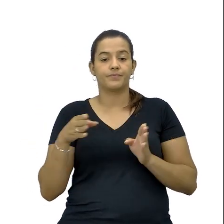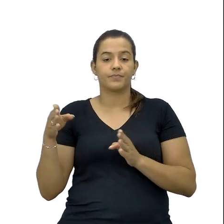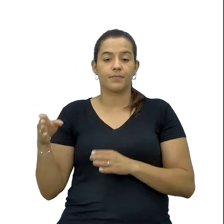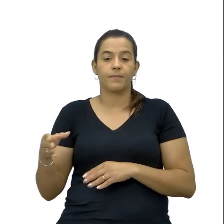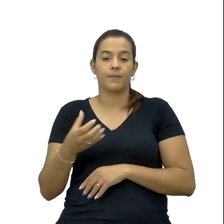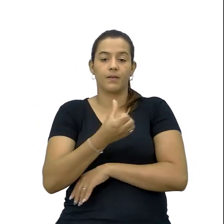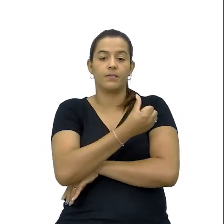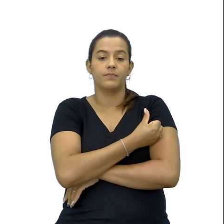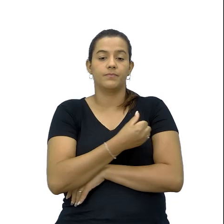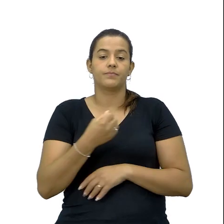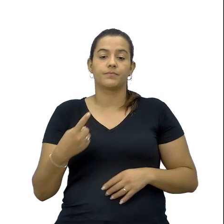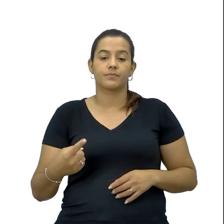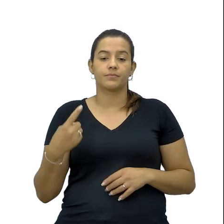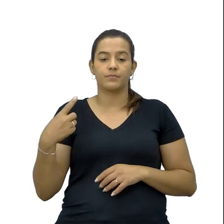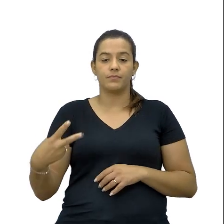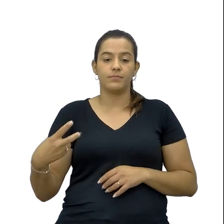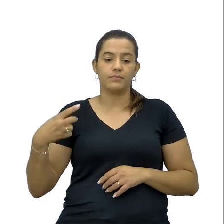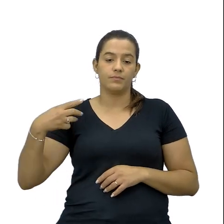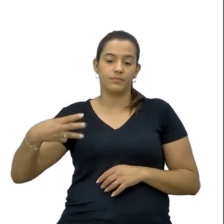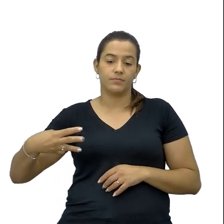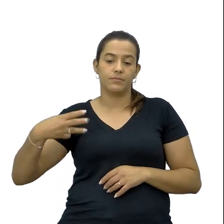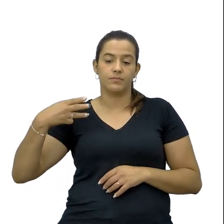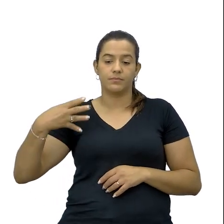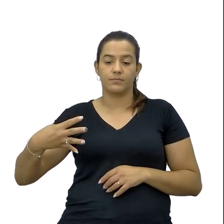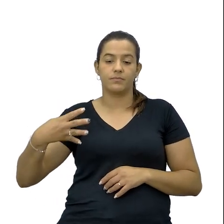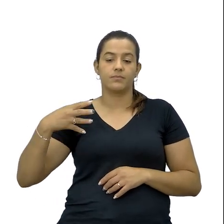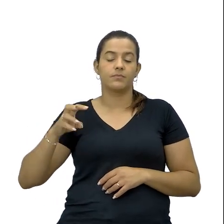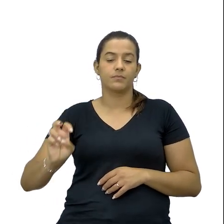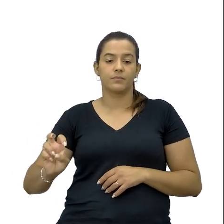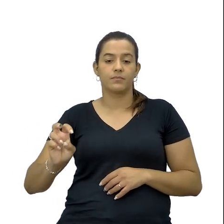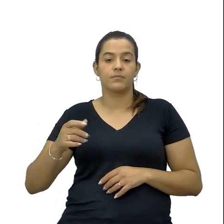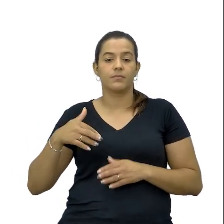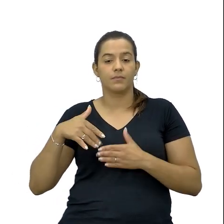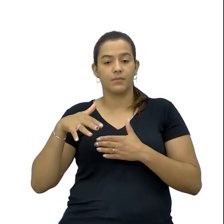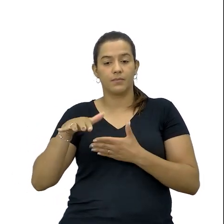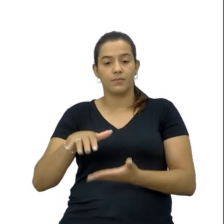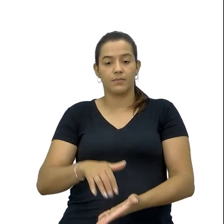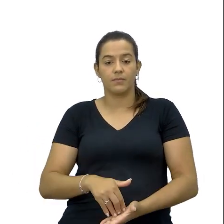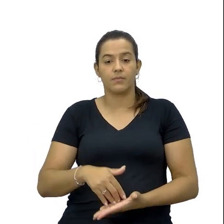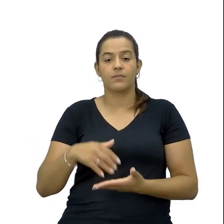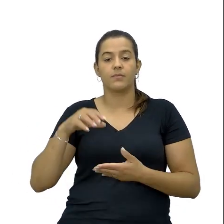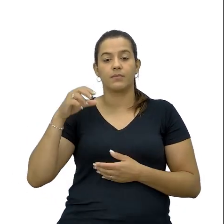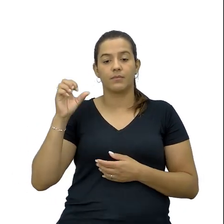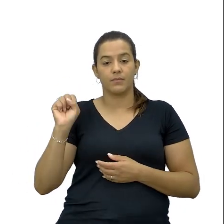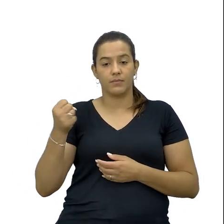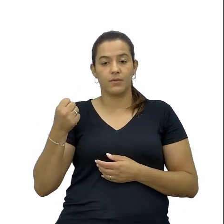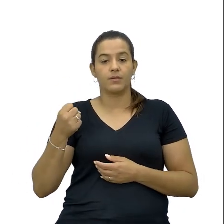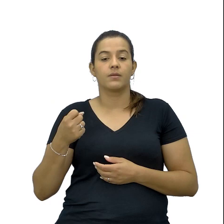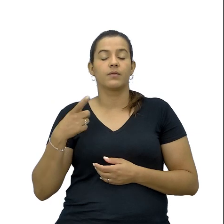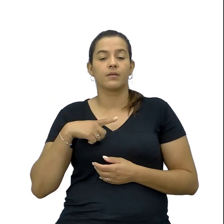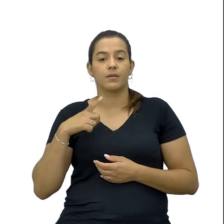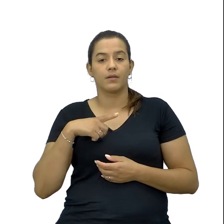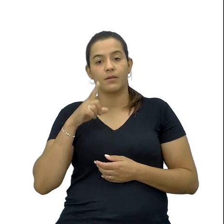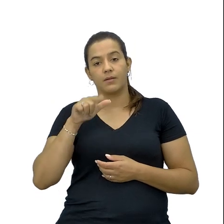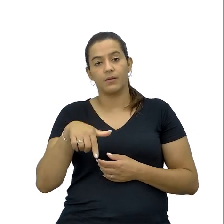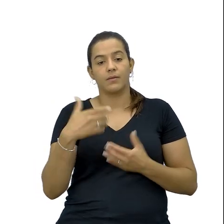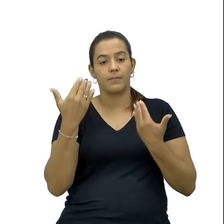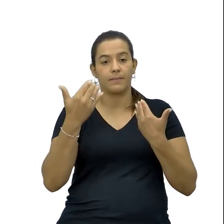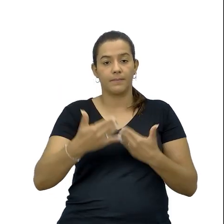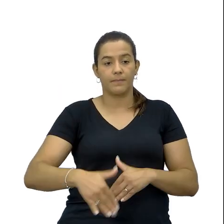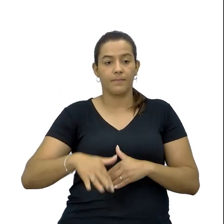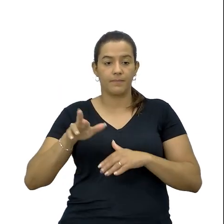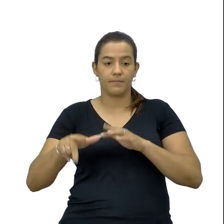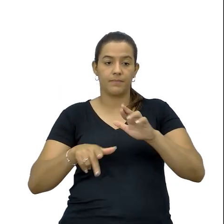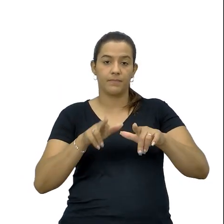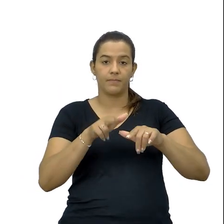a 601, a 602, a 603, a 600, temos até a 608, são provas